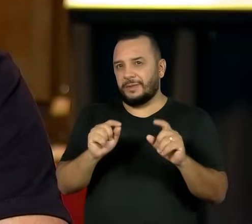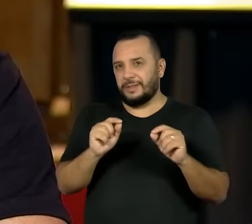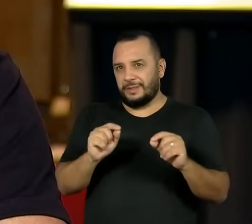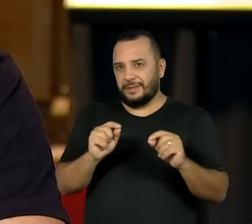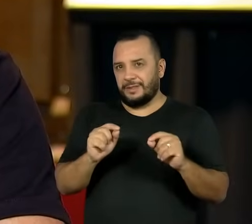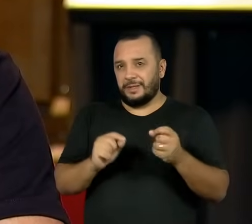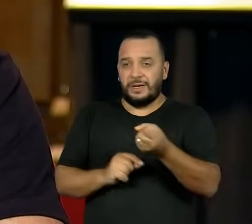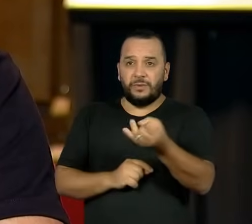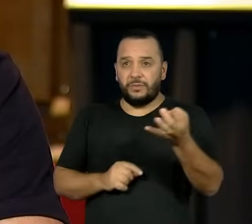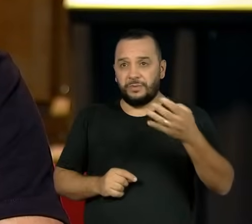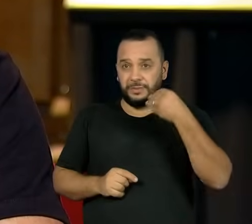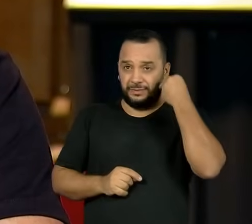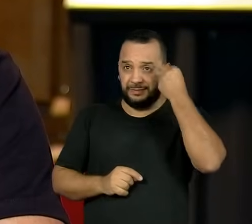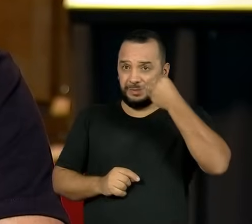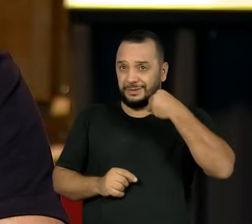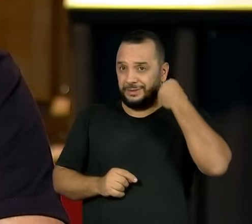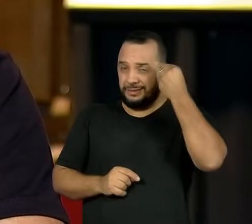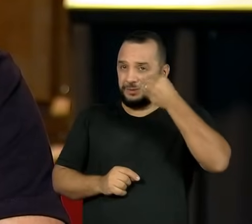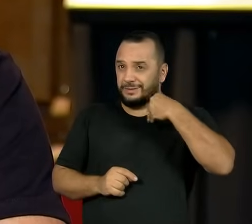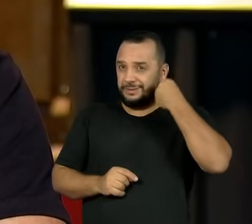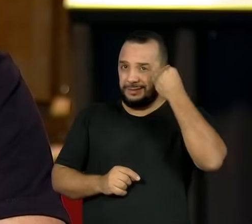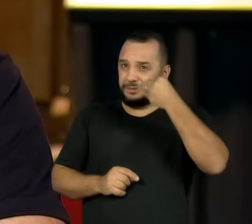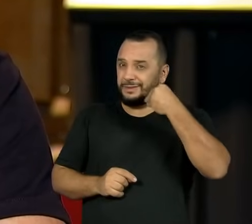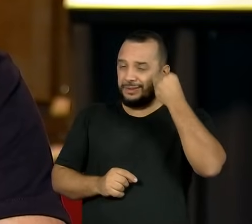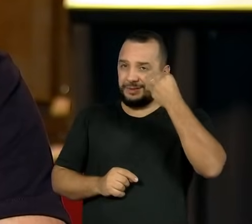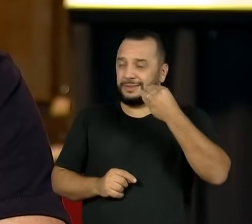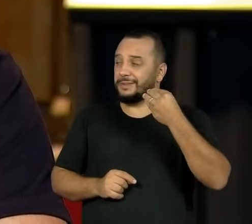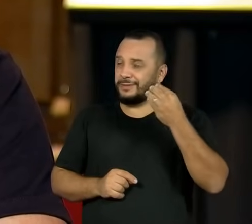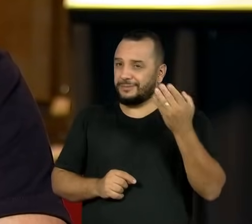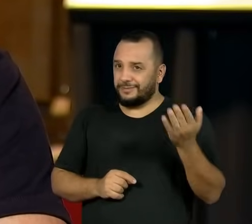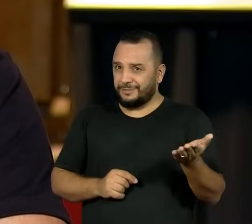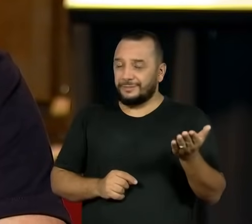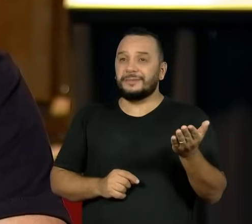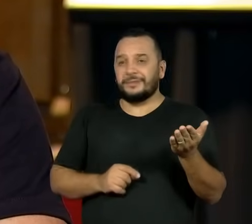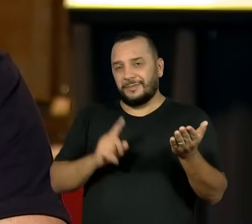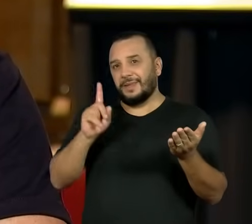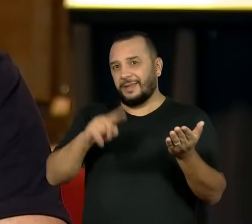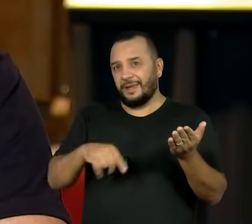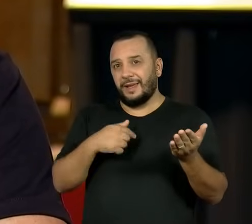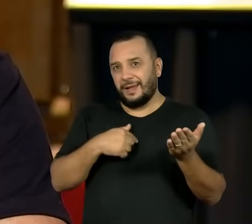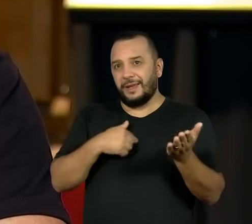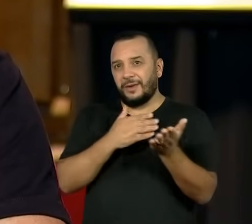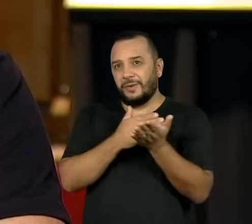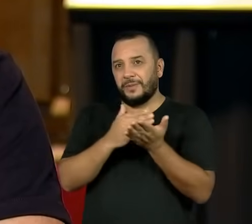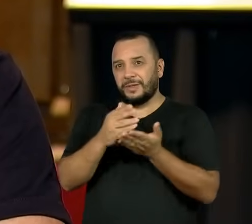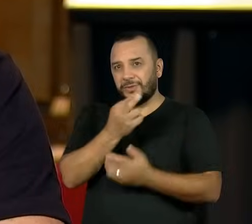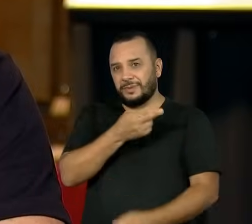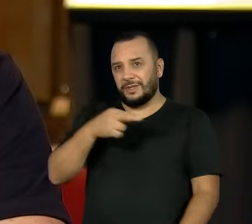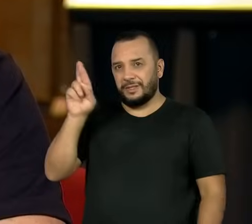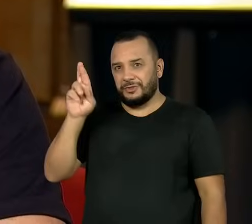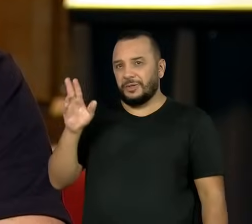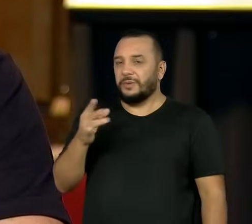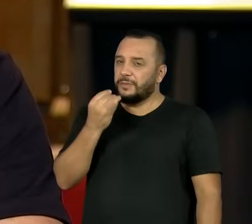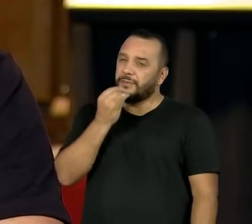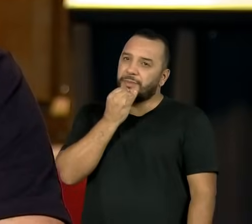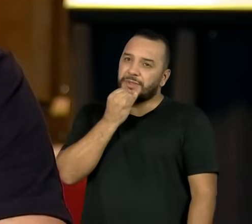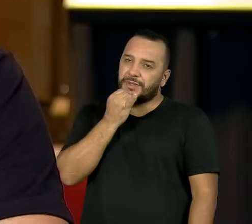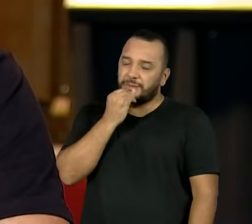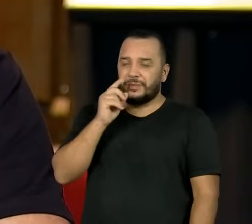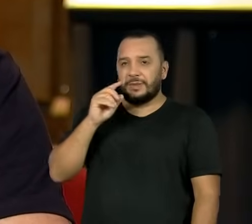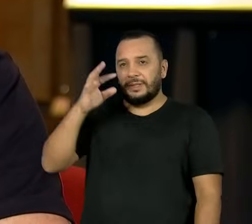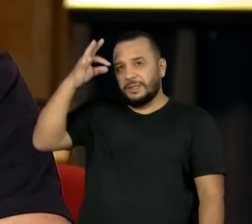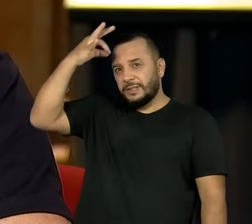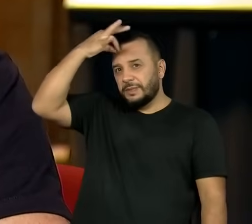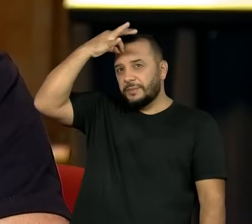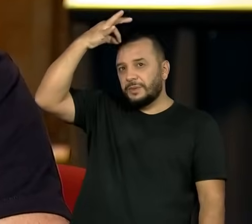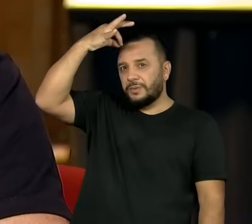algumas experiências que têm origem no que a gente chamaria de religião. Experiências espirituais,